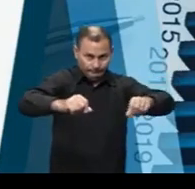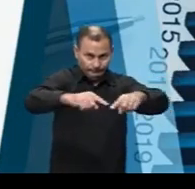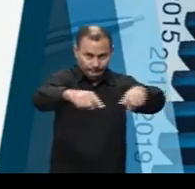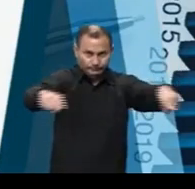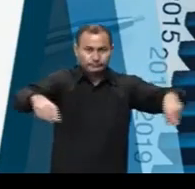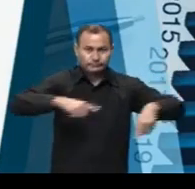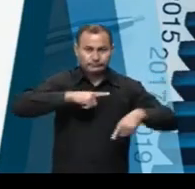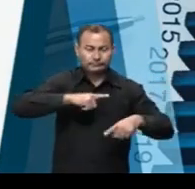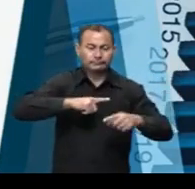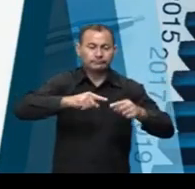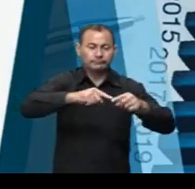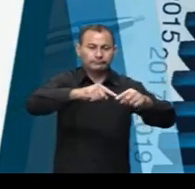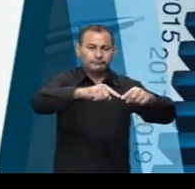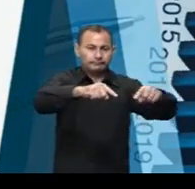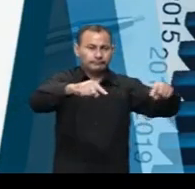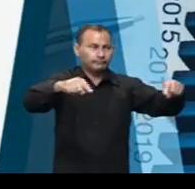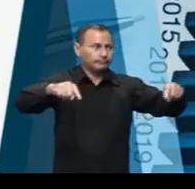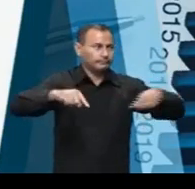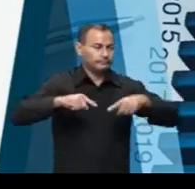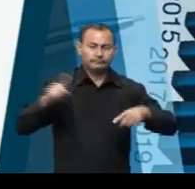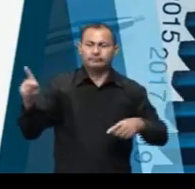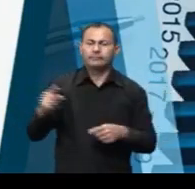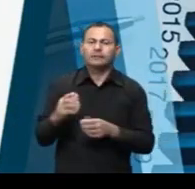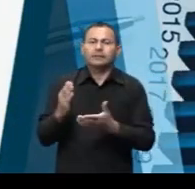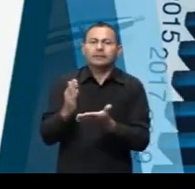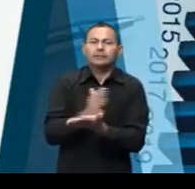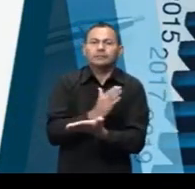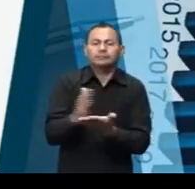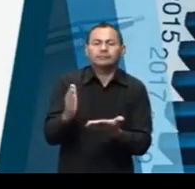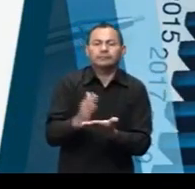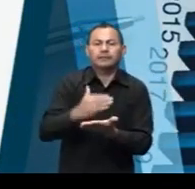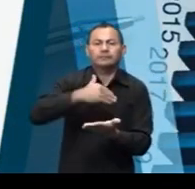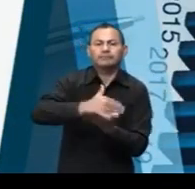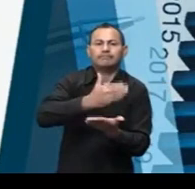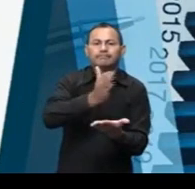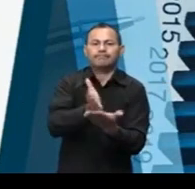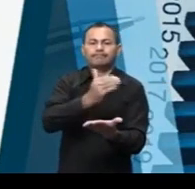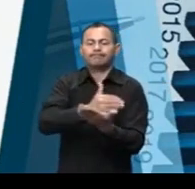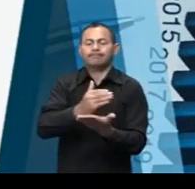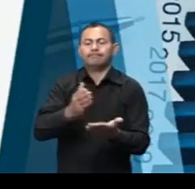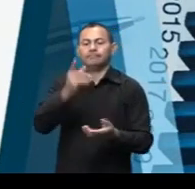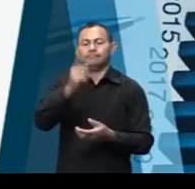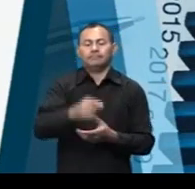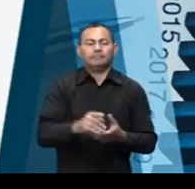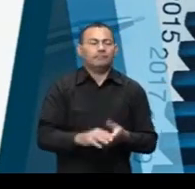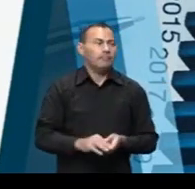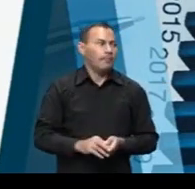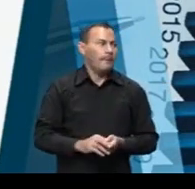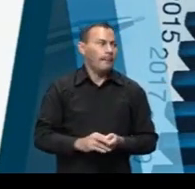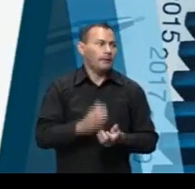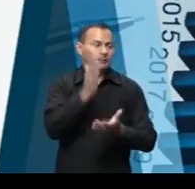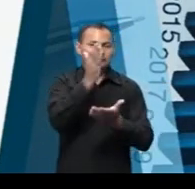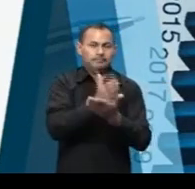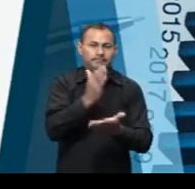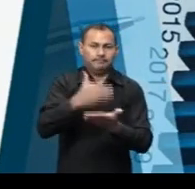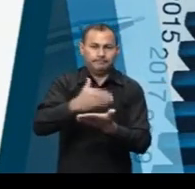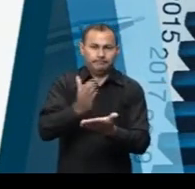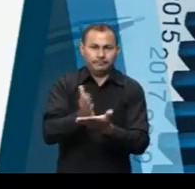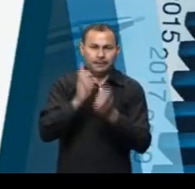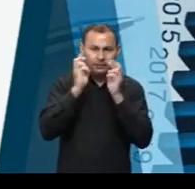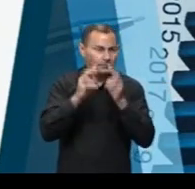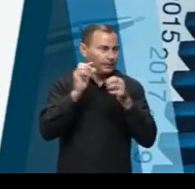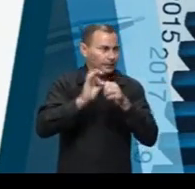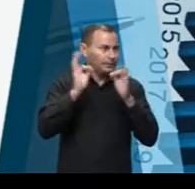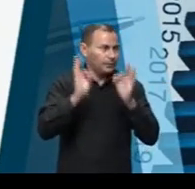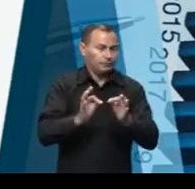Aqui está um terreno, né? E ele foi subdividido, vamos supor que teve uma angulação, né? Vamos fazer isso aqui